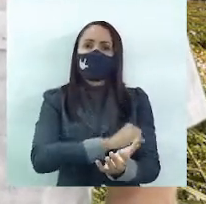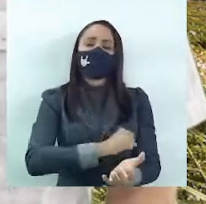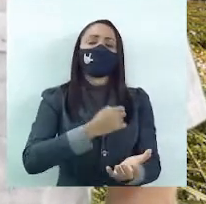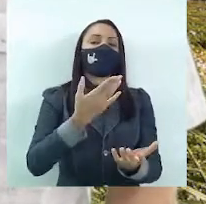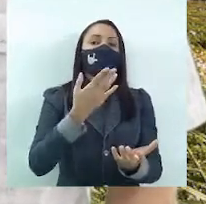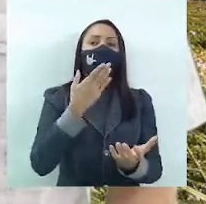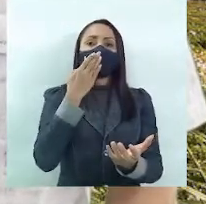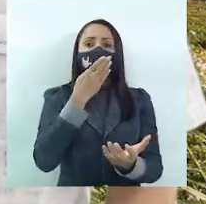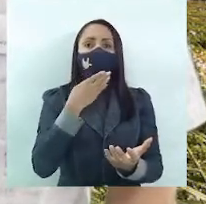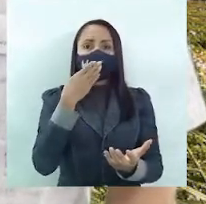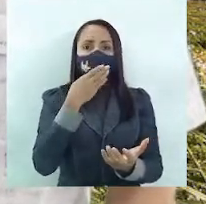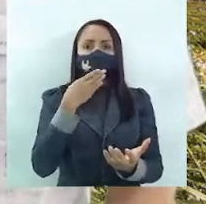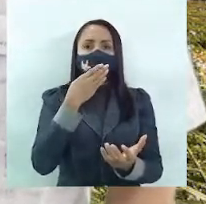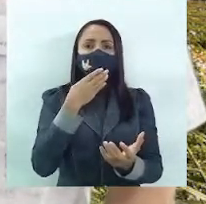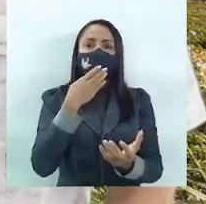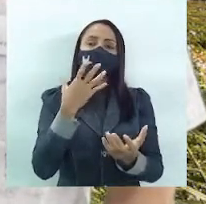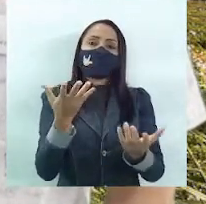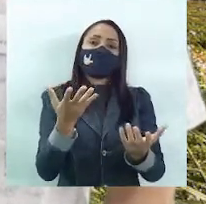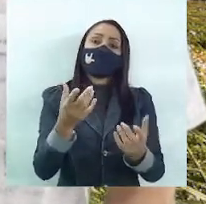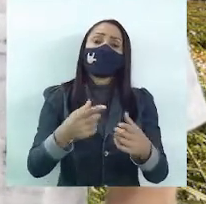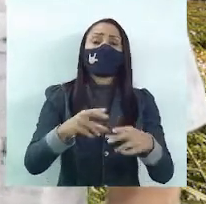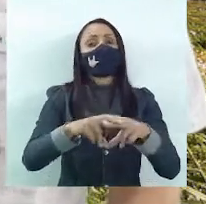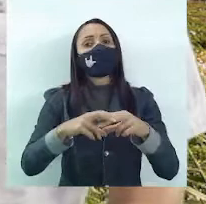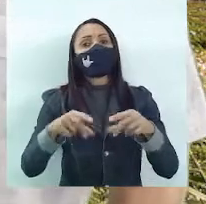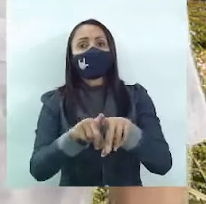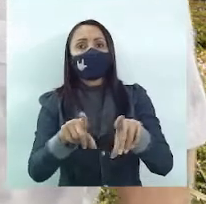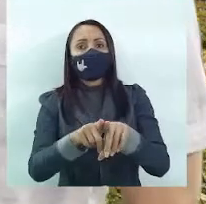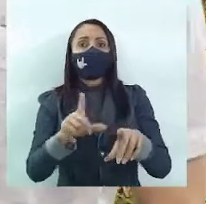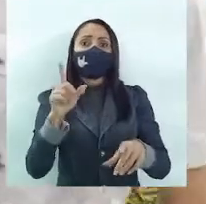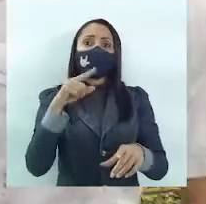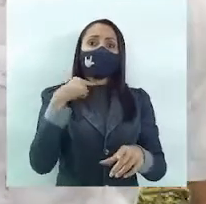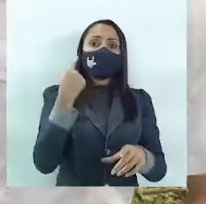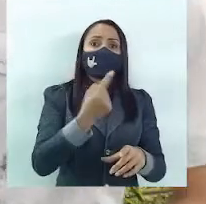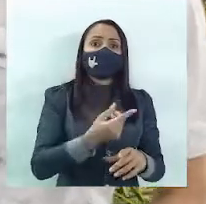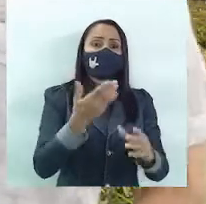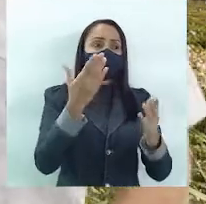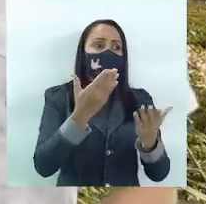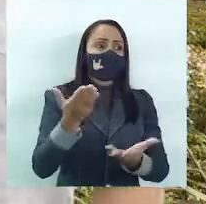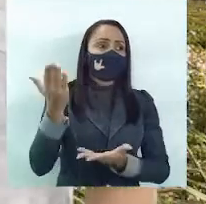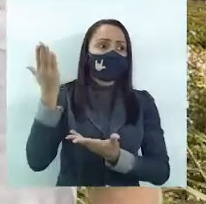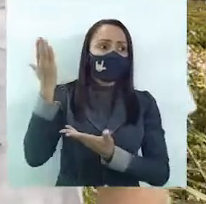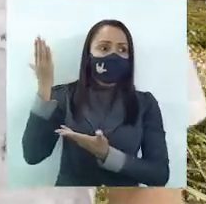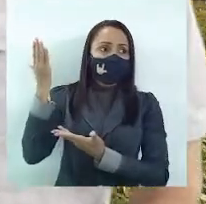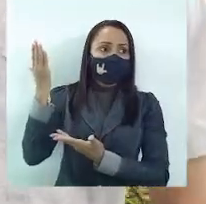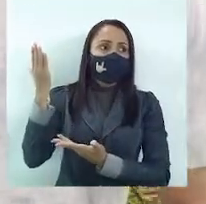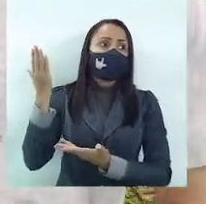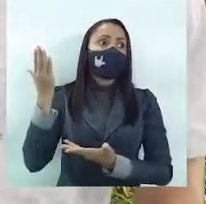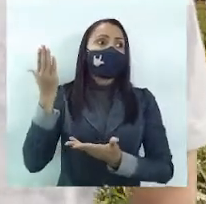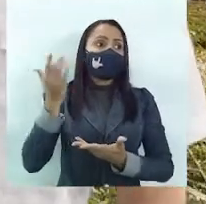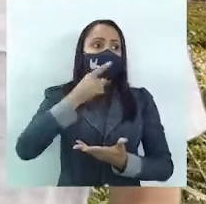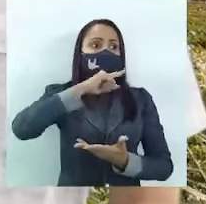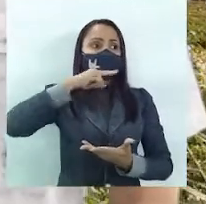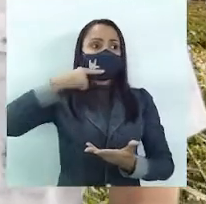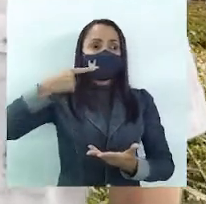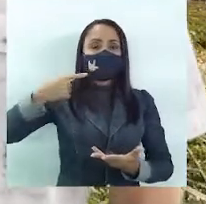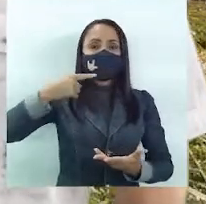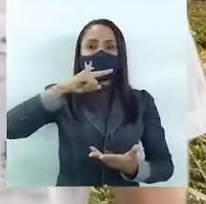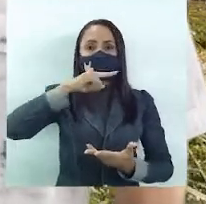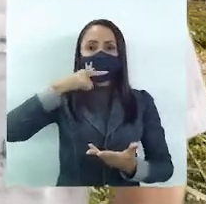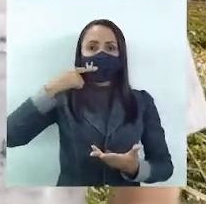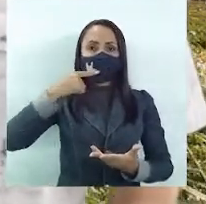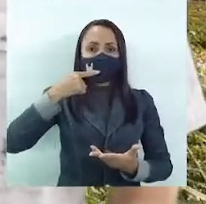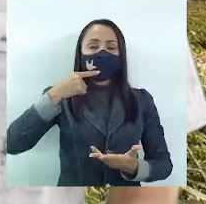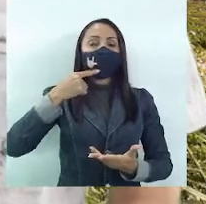essa questão do aconchego. É por isso também, professor, que o nosso cenário está aqui atrás com o que? O canavial, Pernambuco